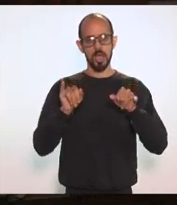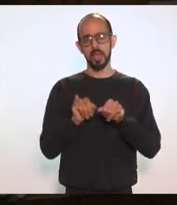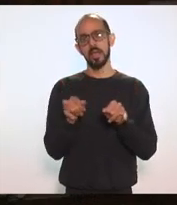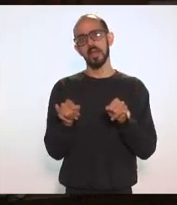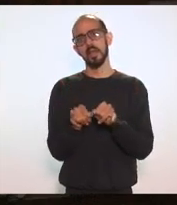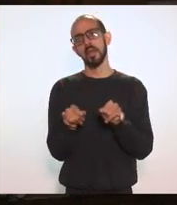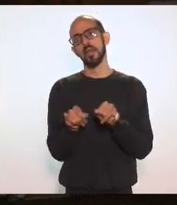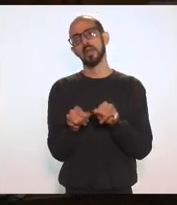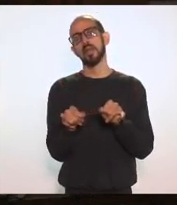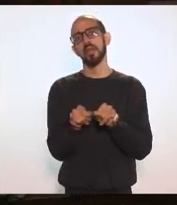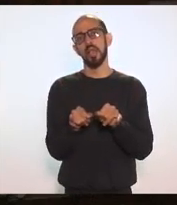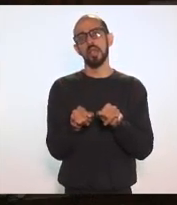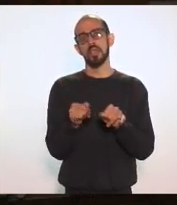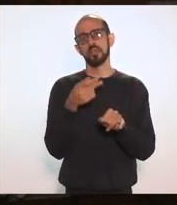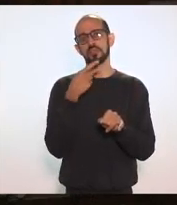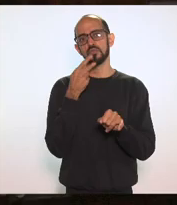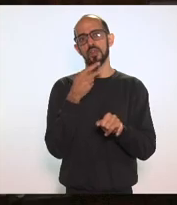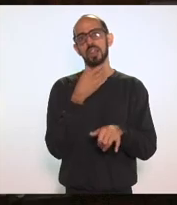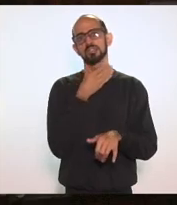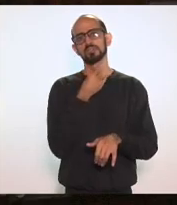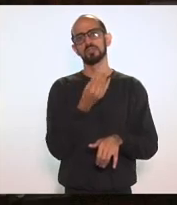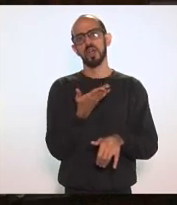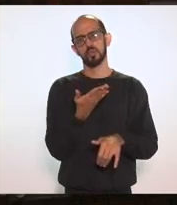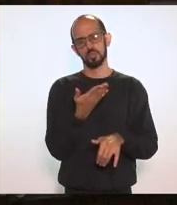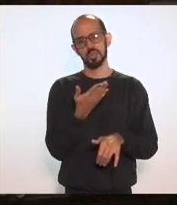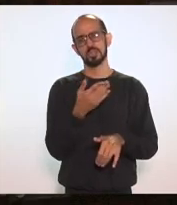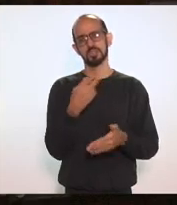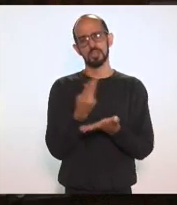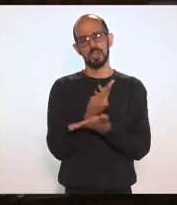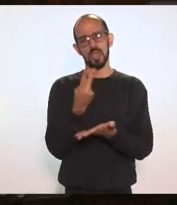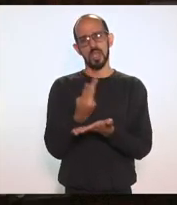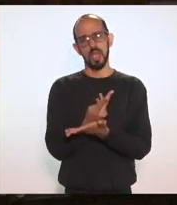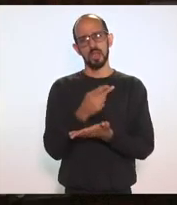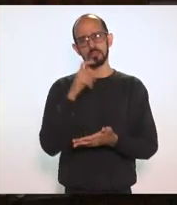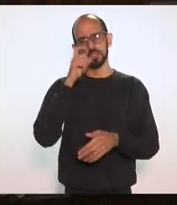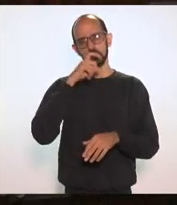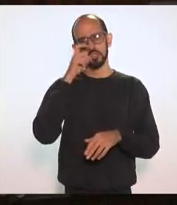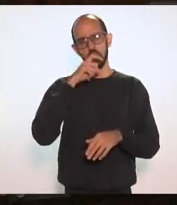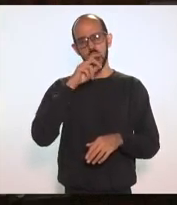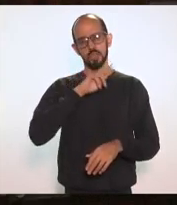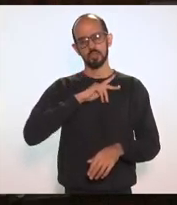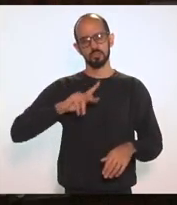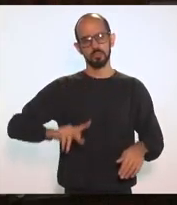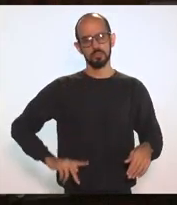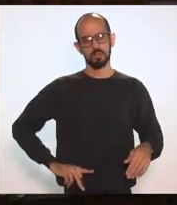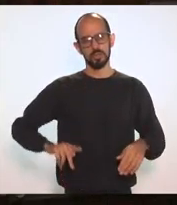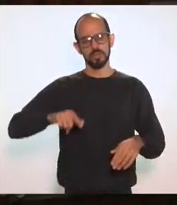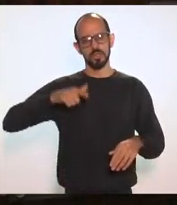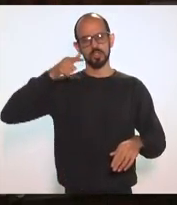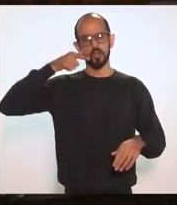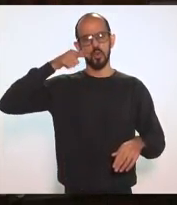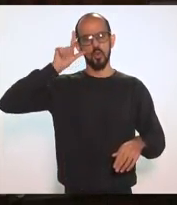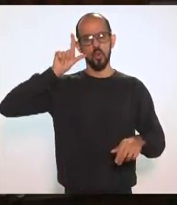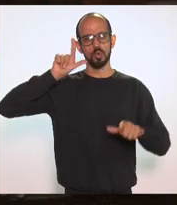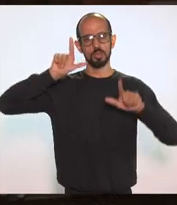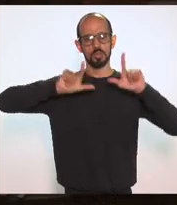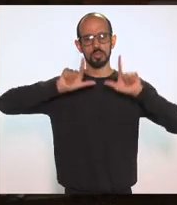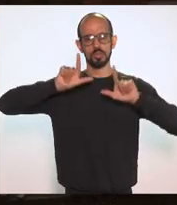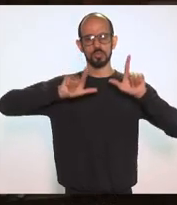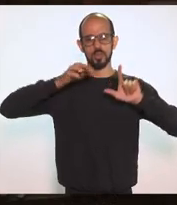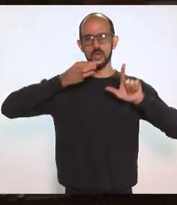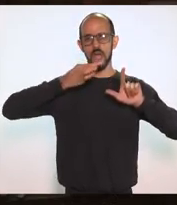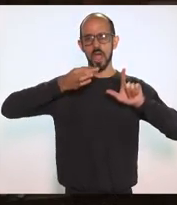a patética e falaciosa, burlesca, mentirosa declaração do presidente da República ontem em cadeia de rádio e televisão sobre o papel